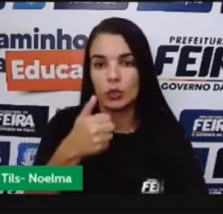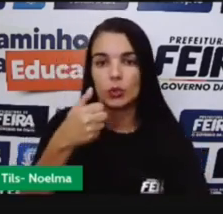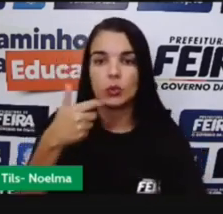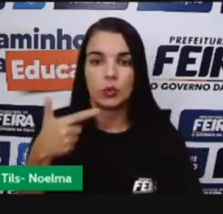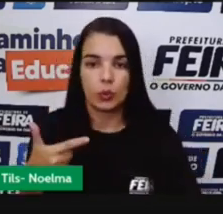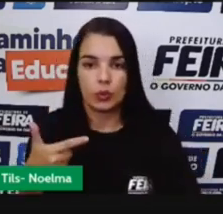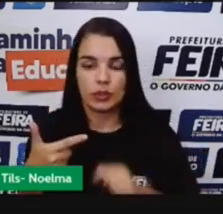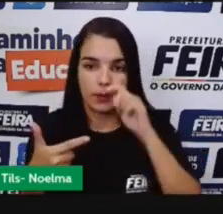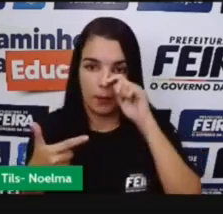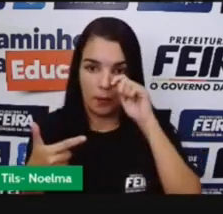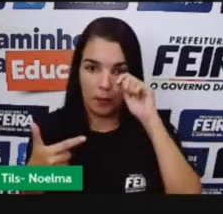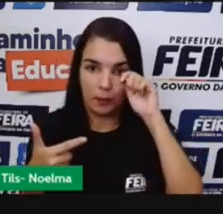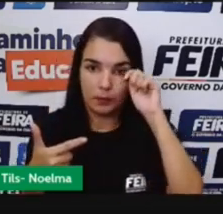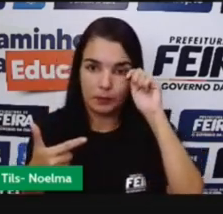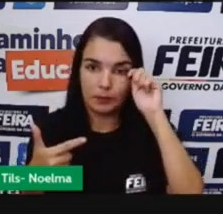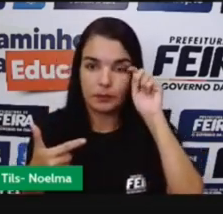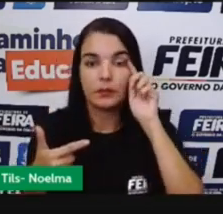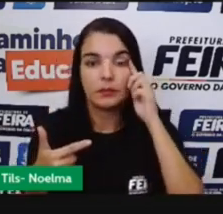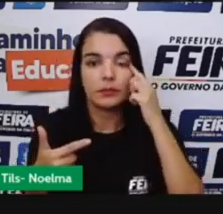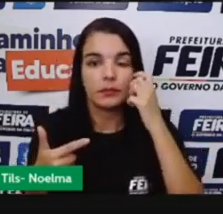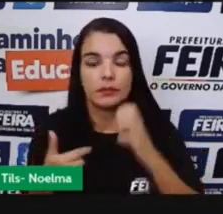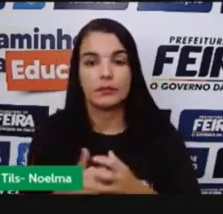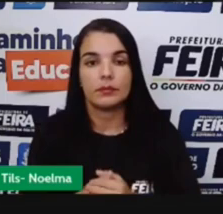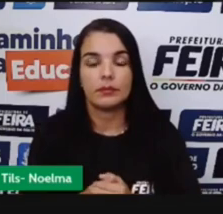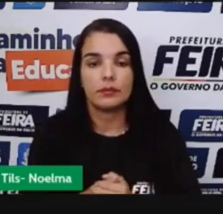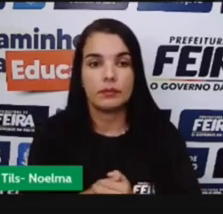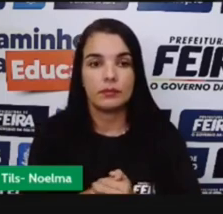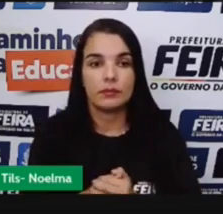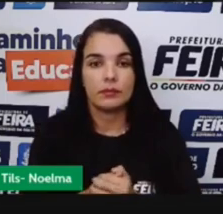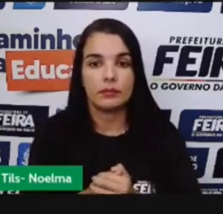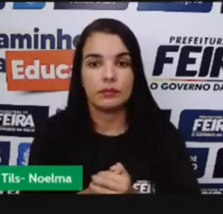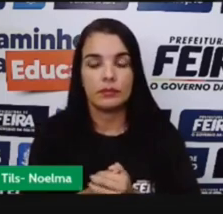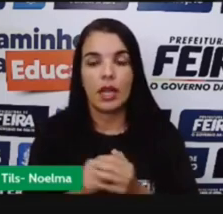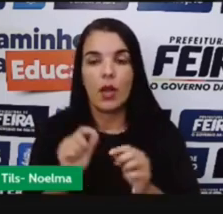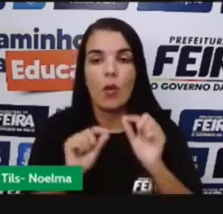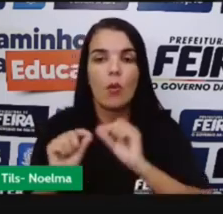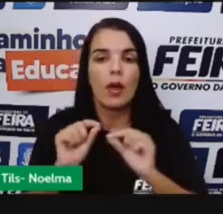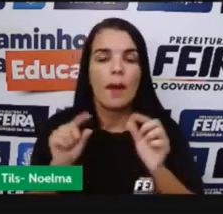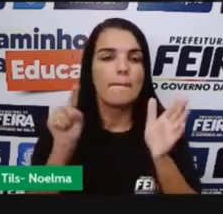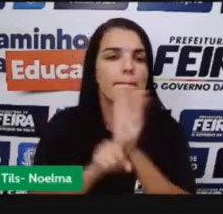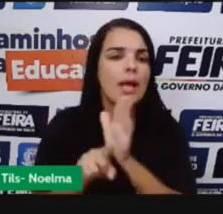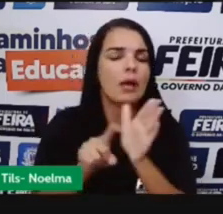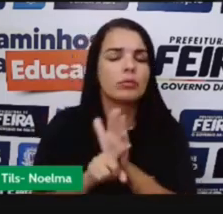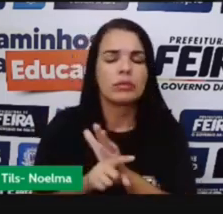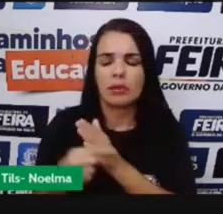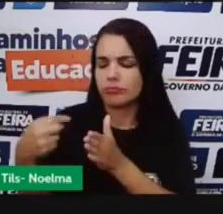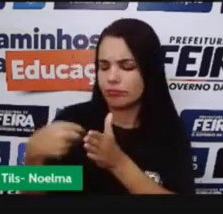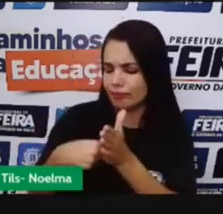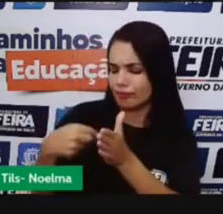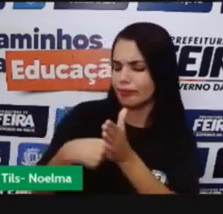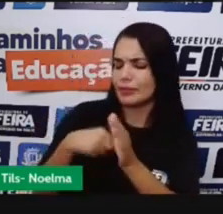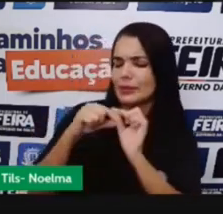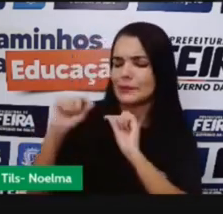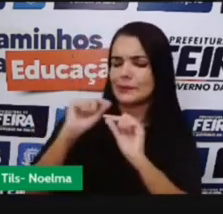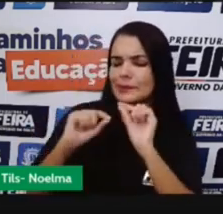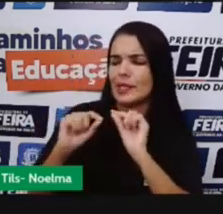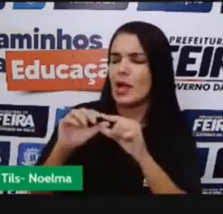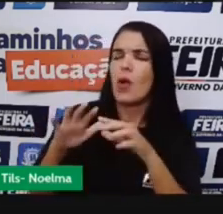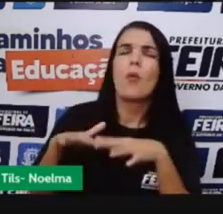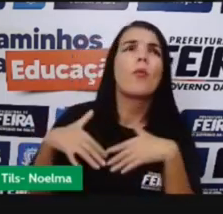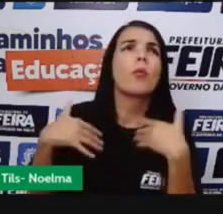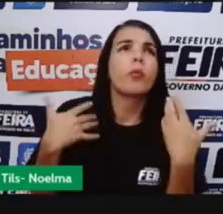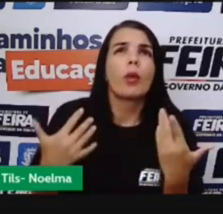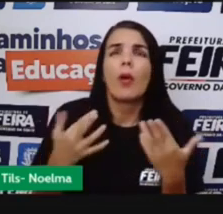do quociente. Quem será o quociente? Que pergunta que a gente vai fazer para nós mesmos para a gente entender qual